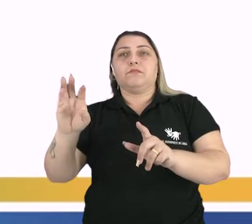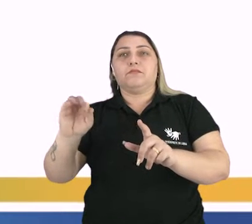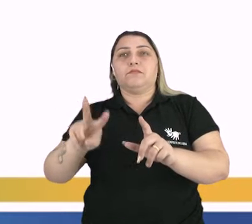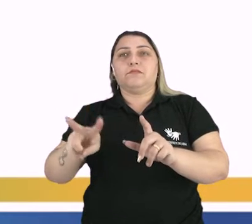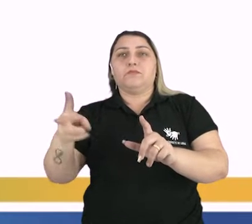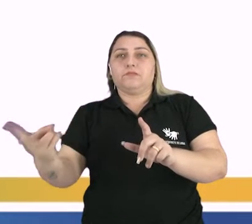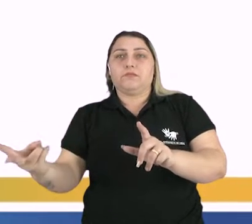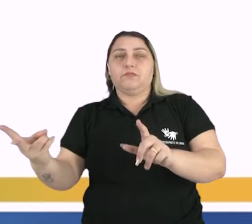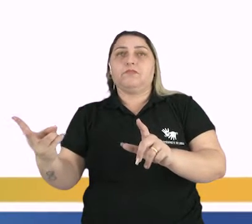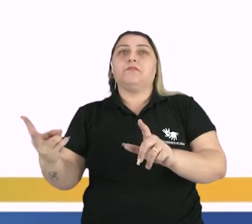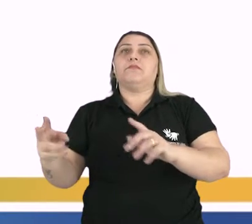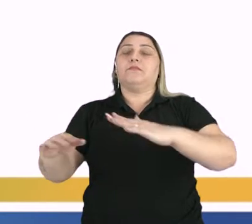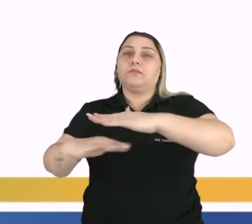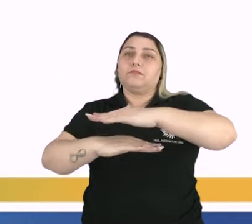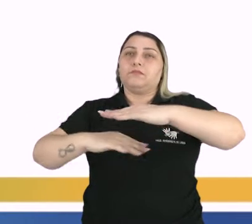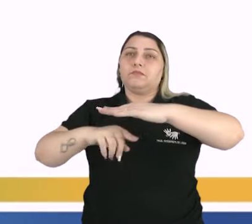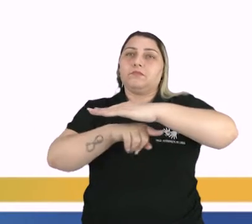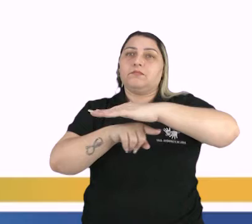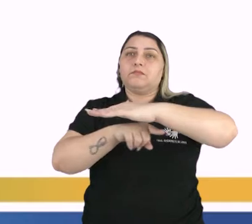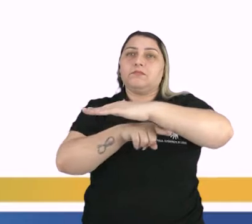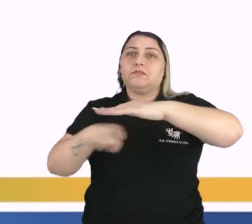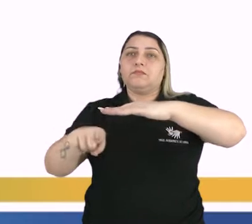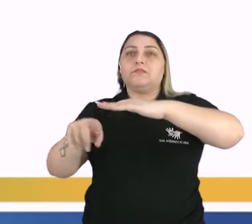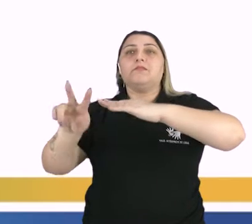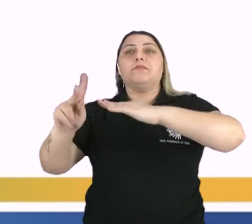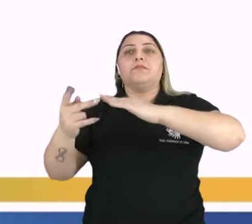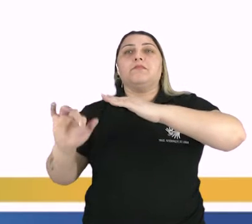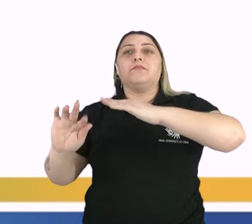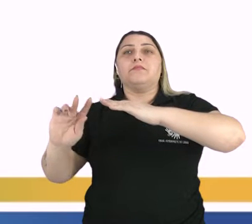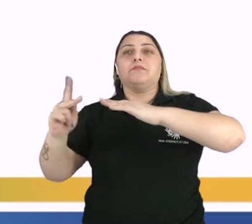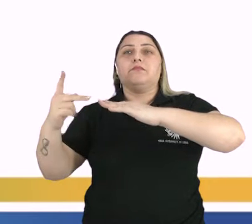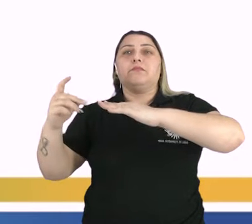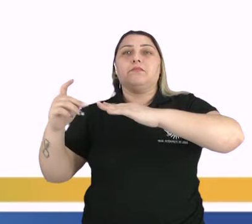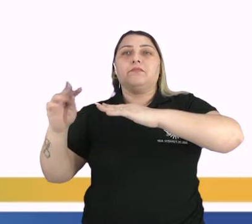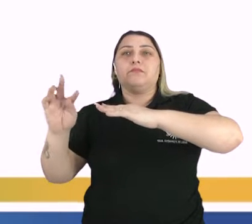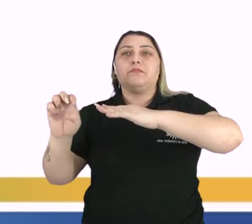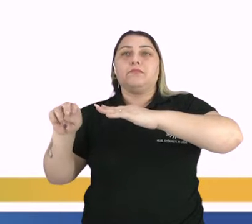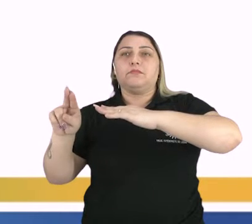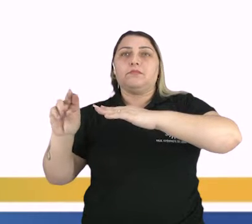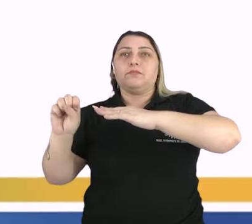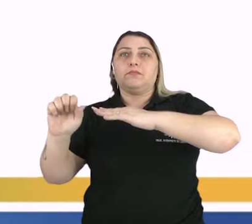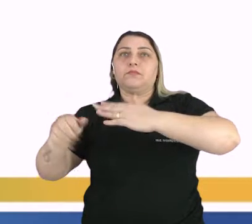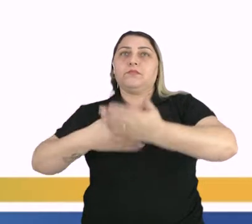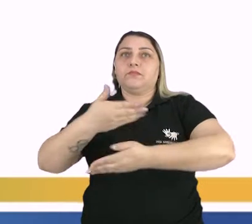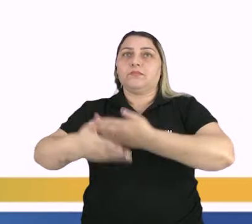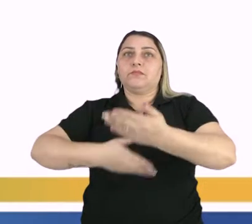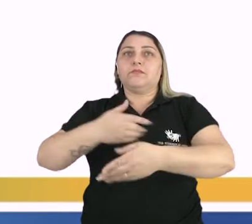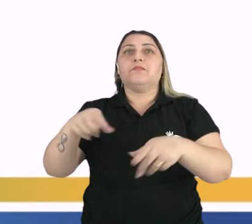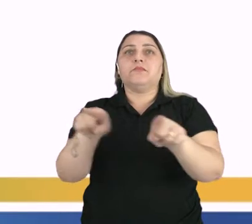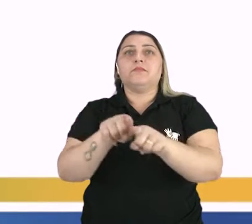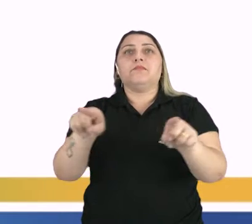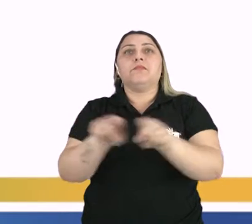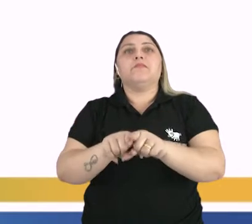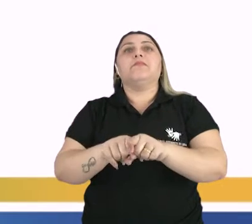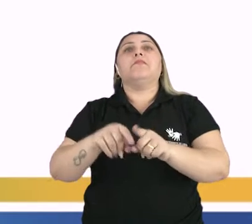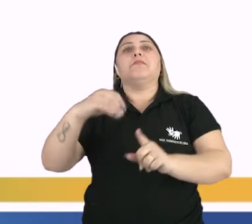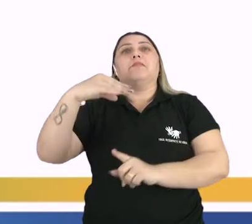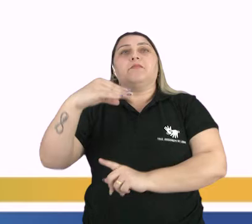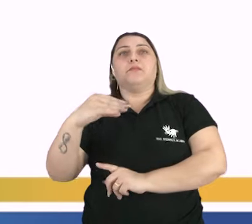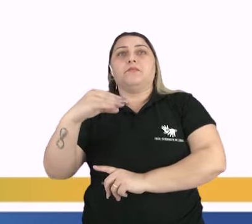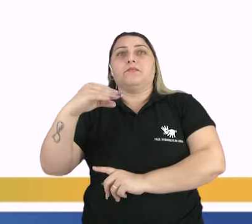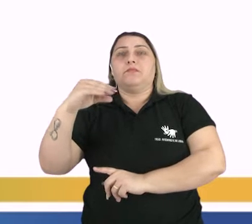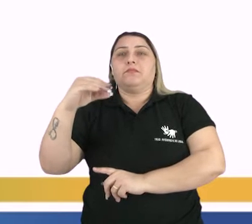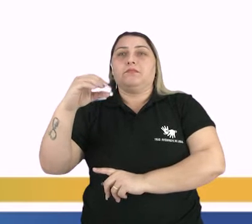hipotenusa, e é bem conhecido e você trabalha com isso tranquilamente. Outra relação conhecida, o cosseno, né? Que aí,